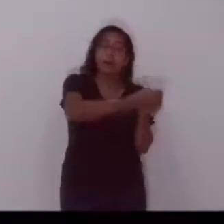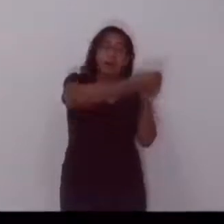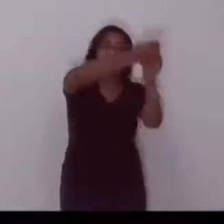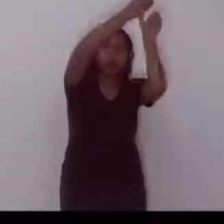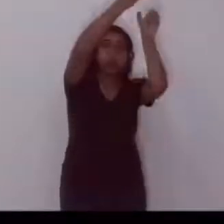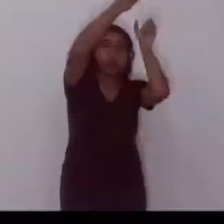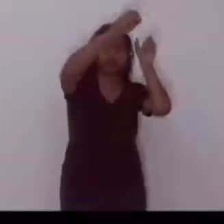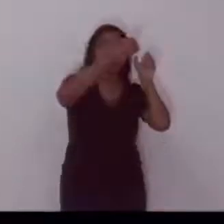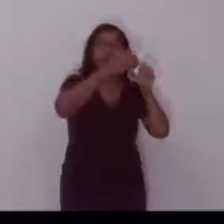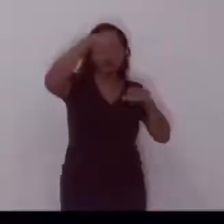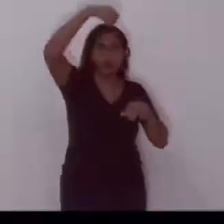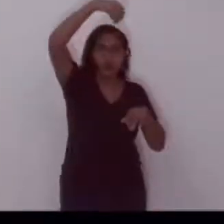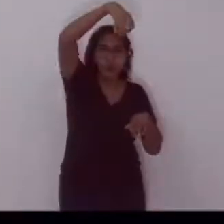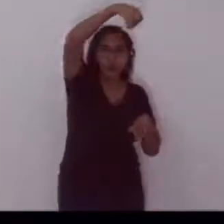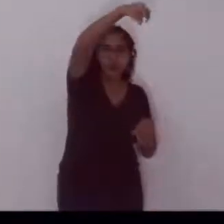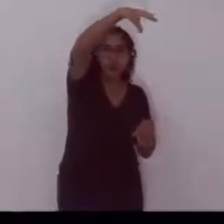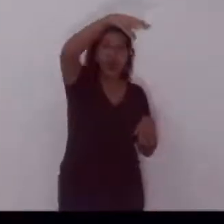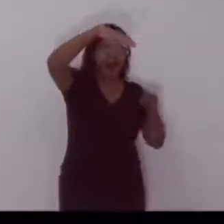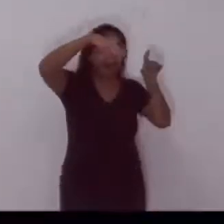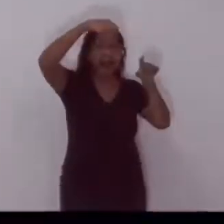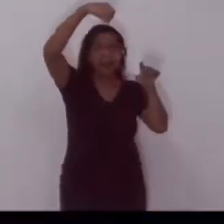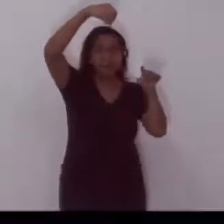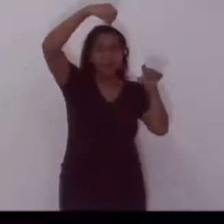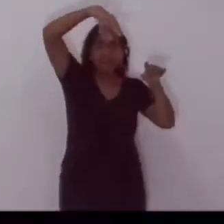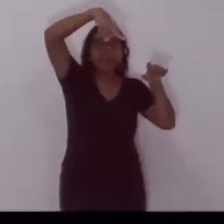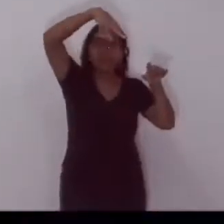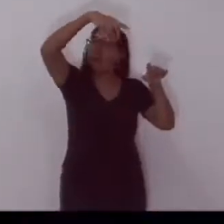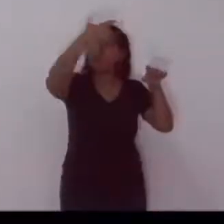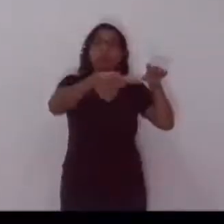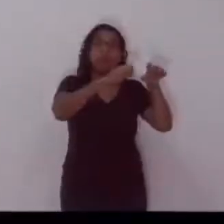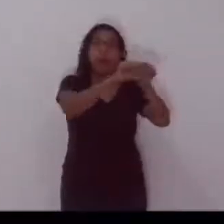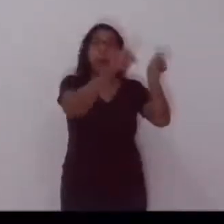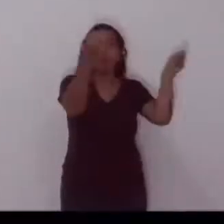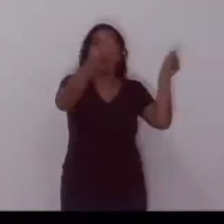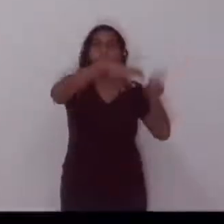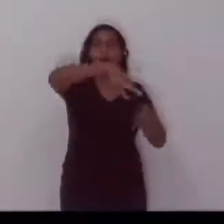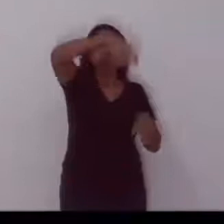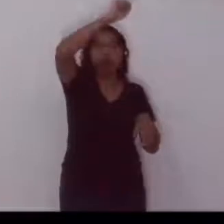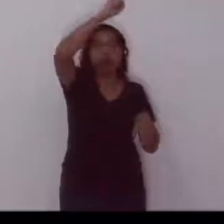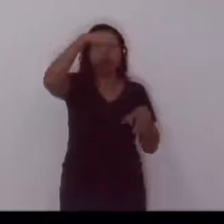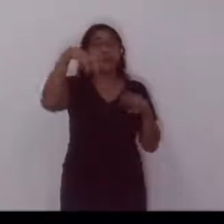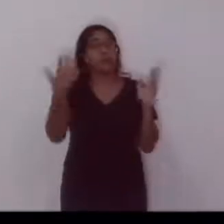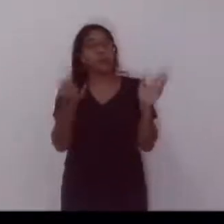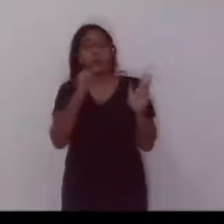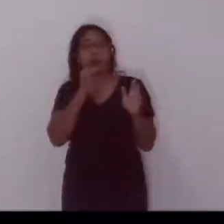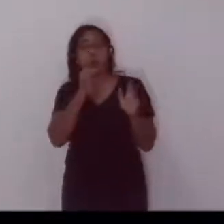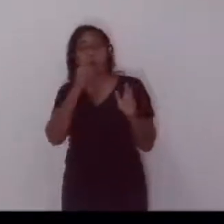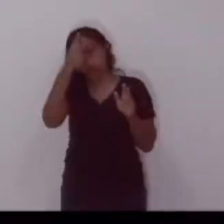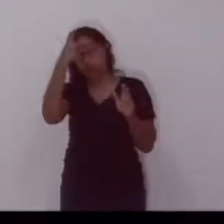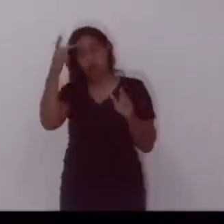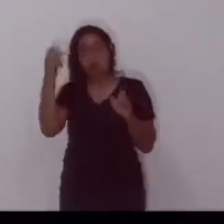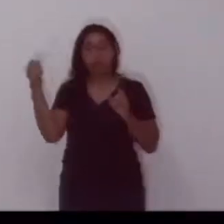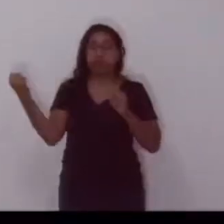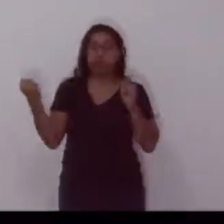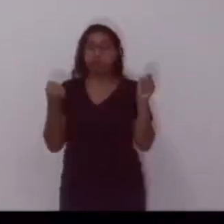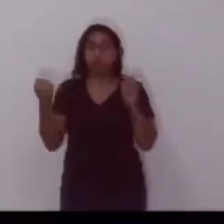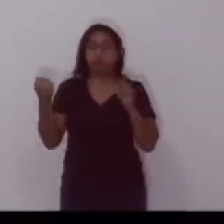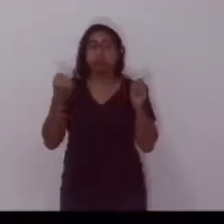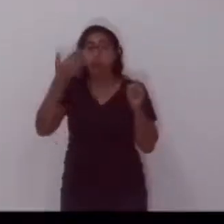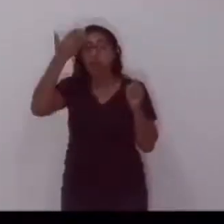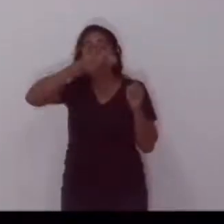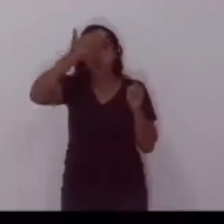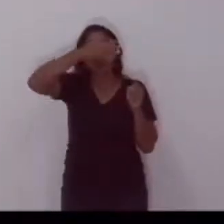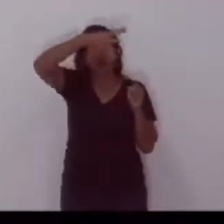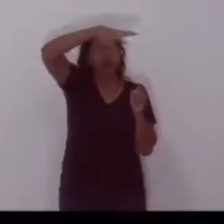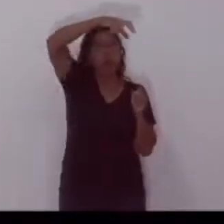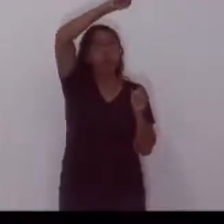Então você cria dois problemas. Primeiro, que tem um buraco, a pessoa não enxerga, não é? E aí pode causar um transtorno. Na